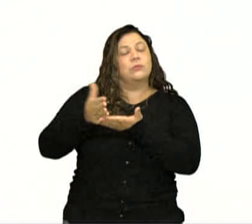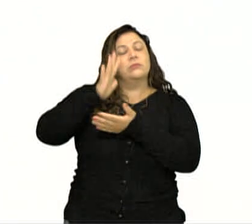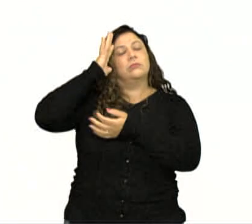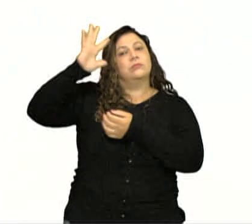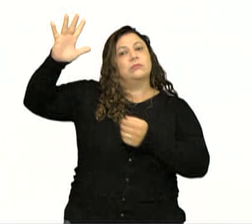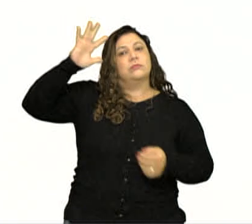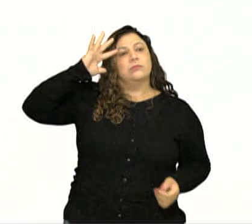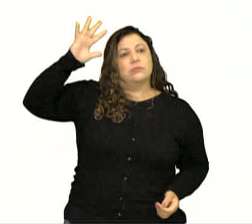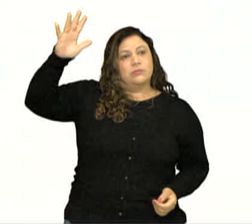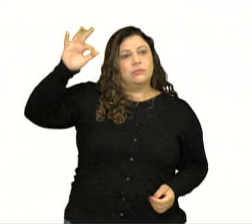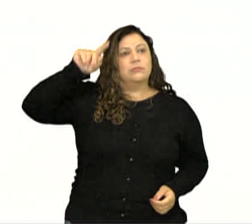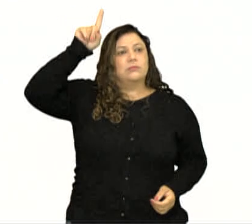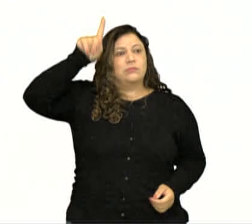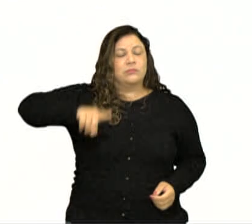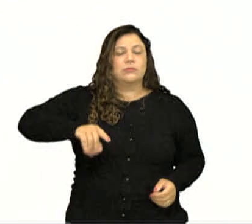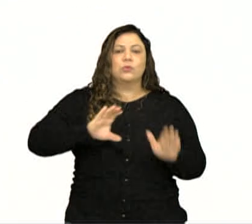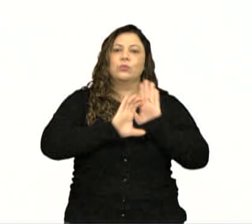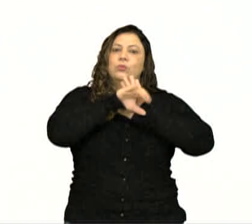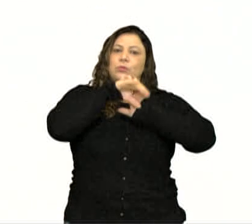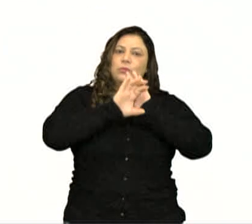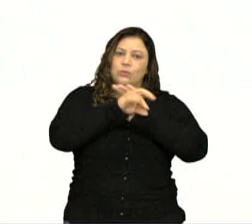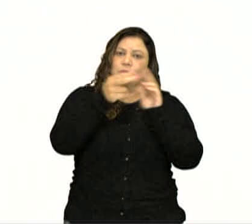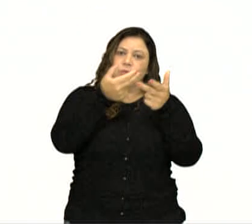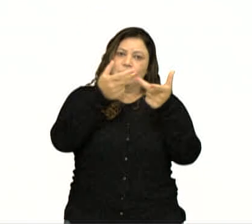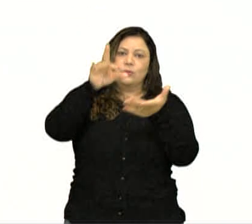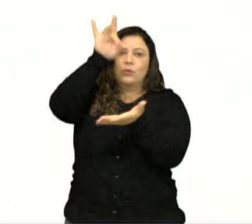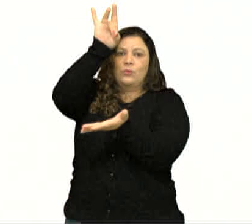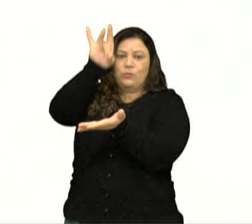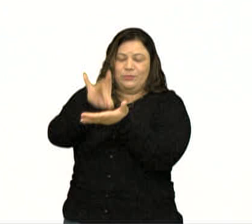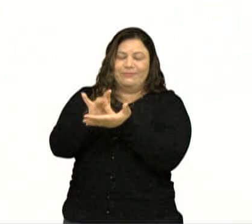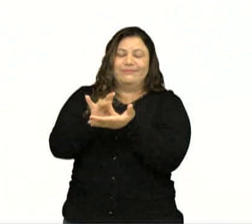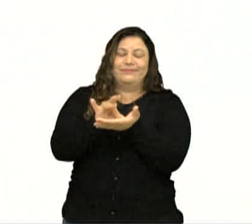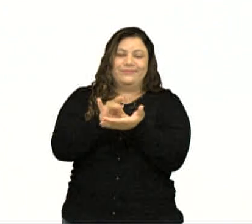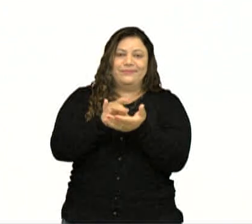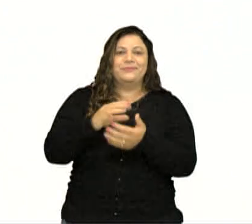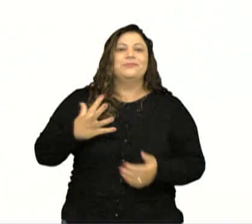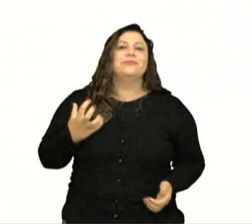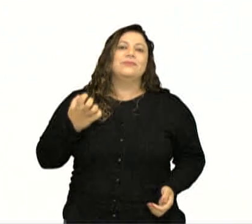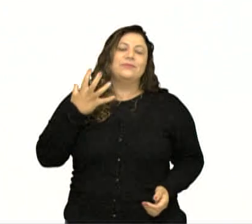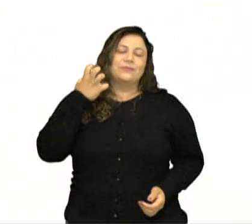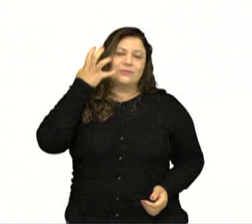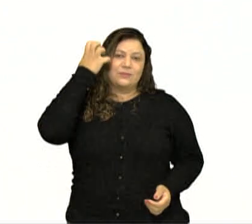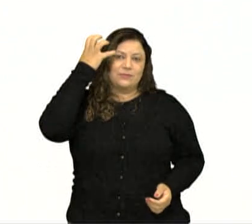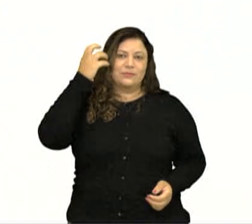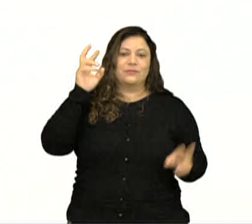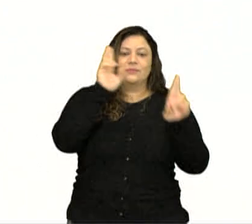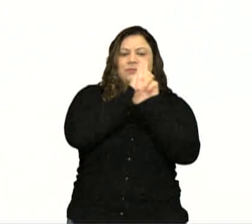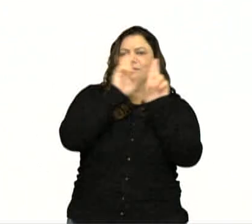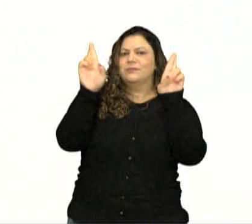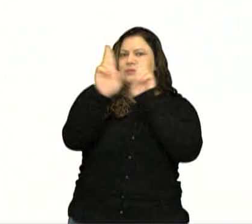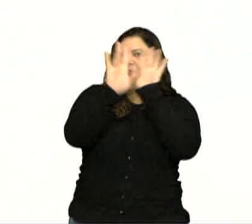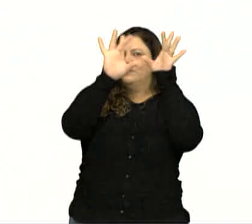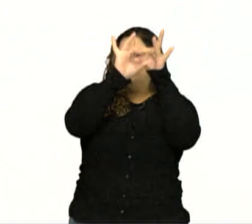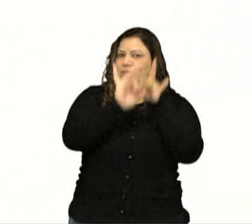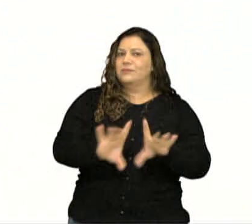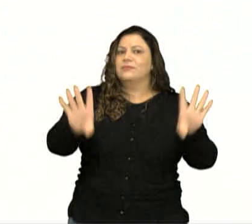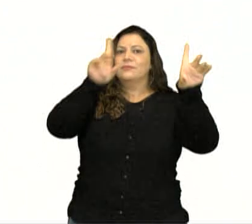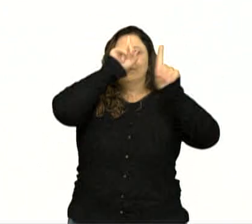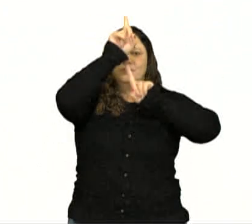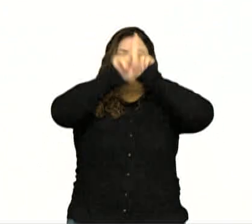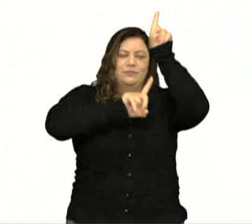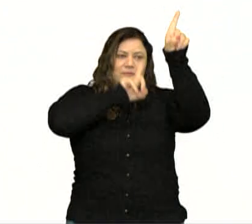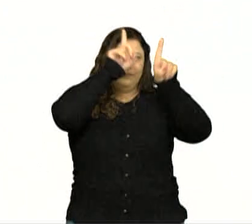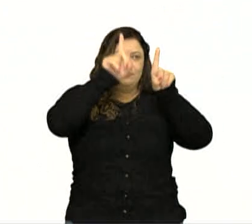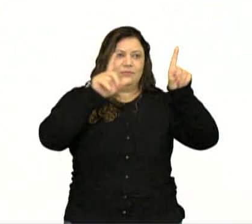refletir um pouco mais sobre esse conceito original de Spinoza com relação à ideia de liberdade.